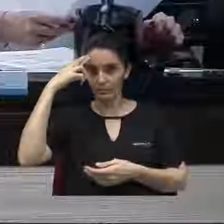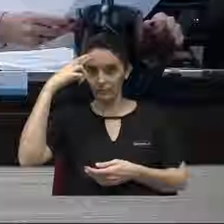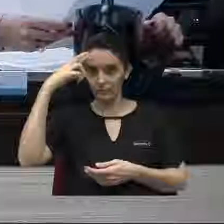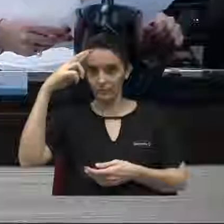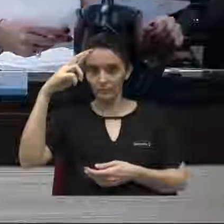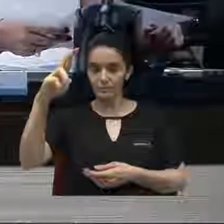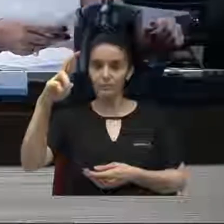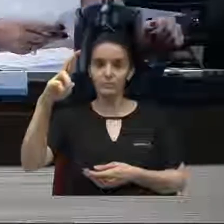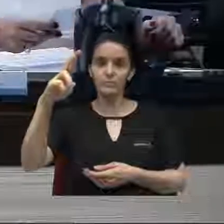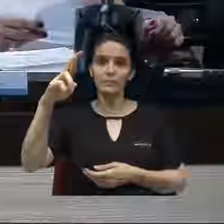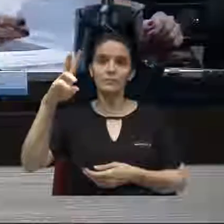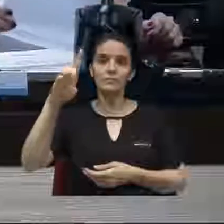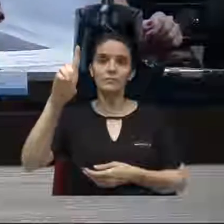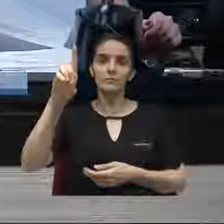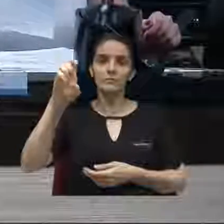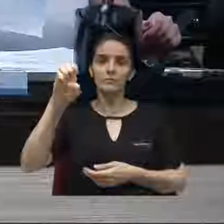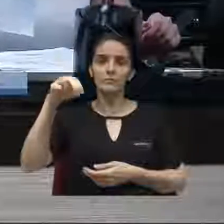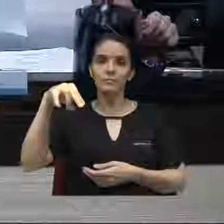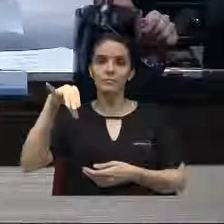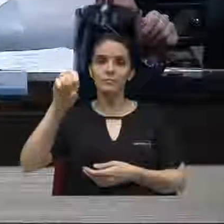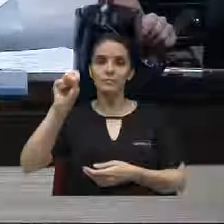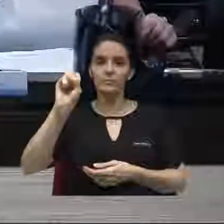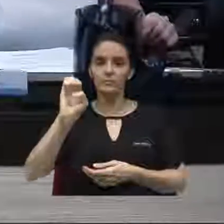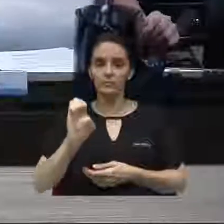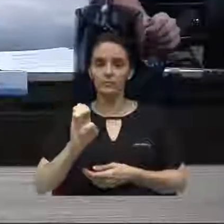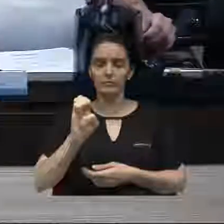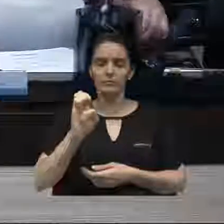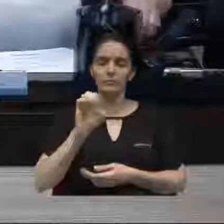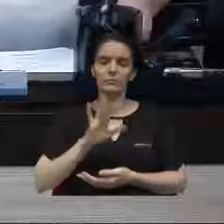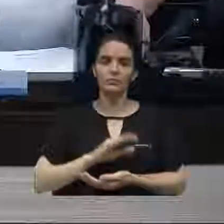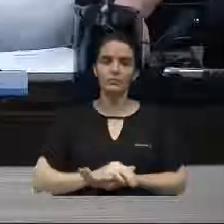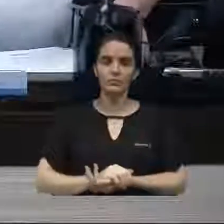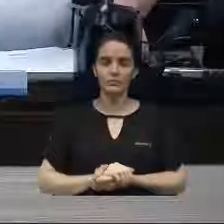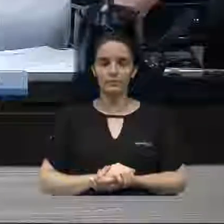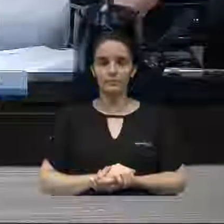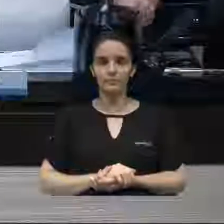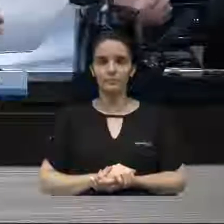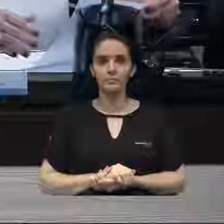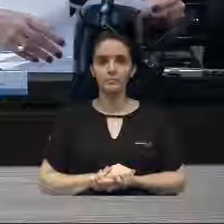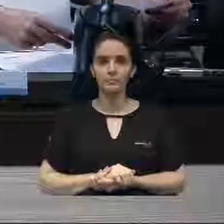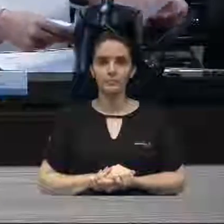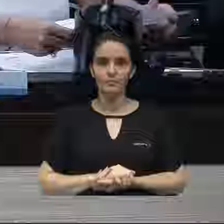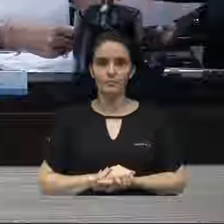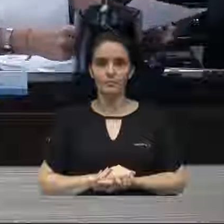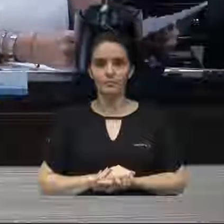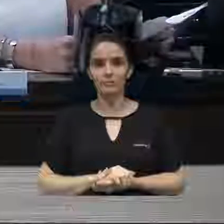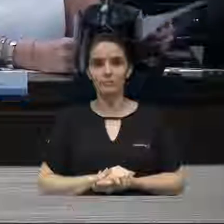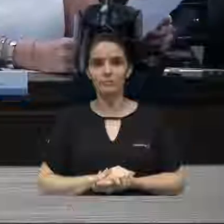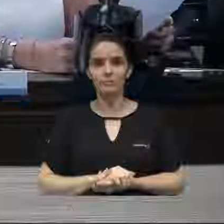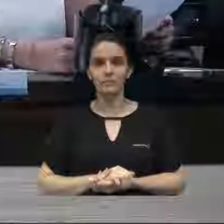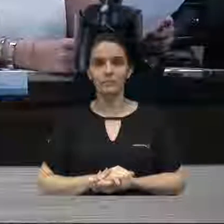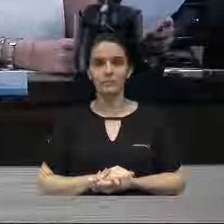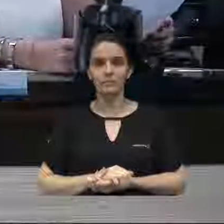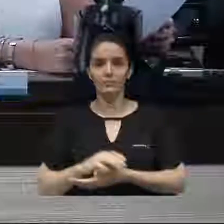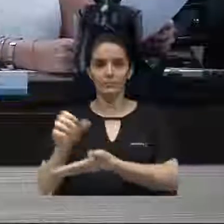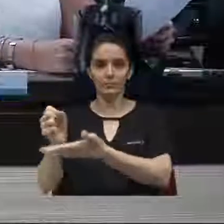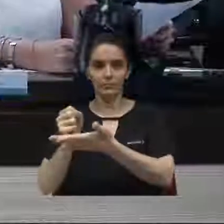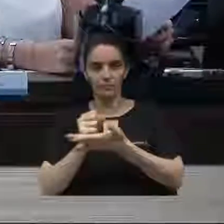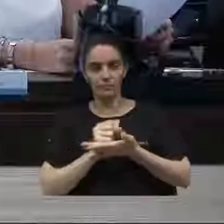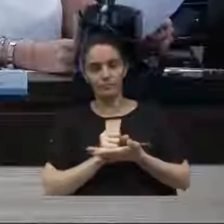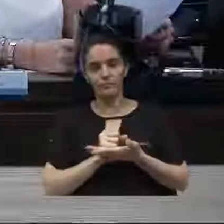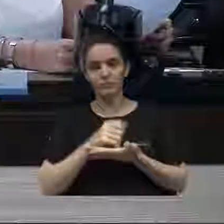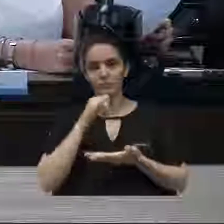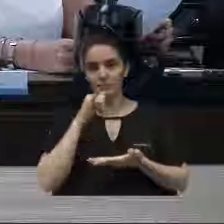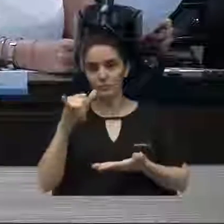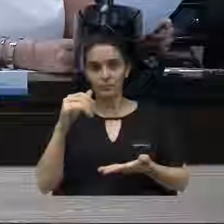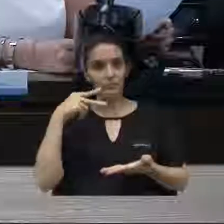consideração. Denise Aparecida Rodrigues, chefe da Divisão de Legislativo. A mesa recebe esse ofício e